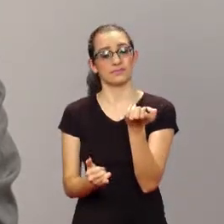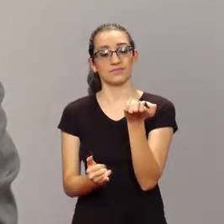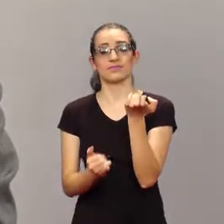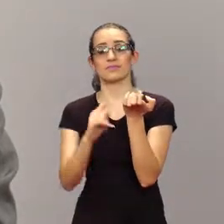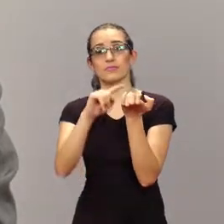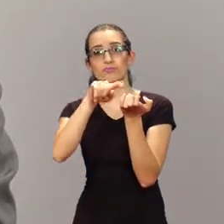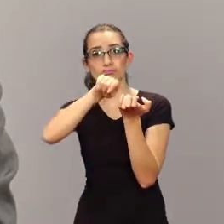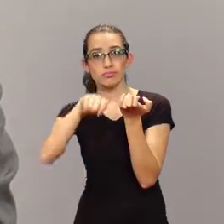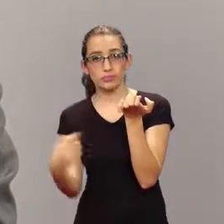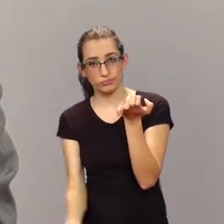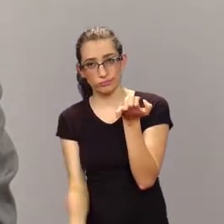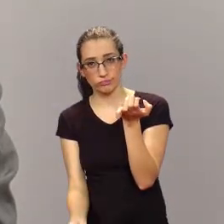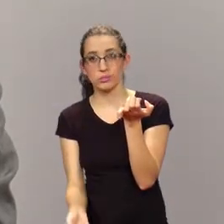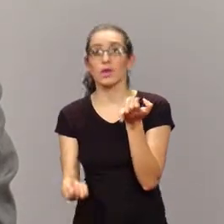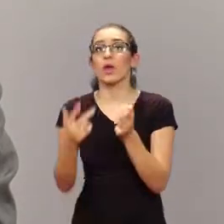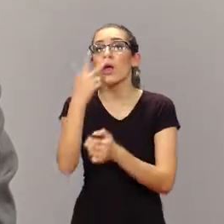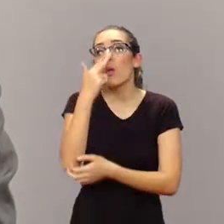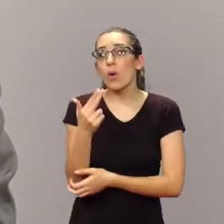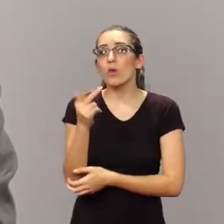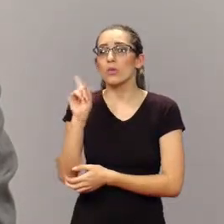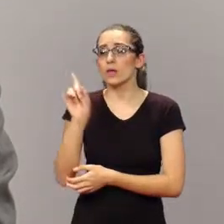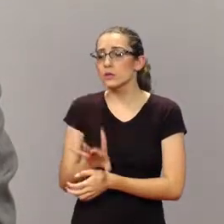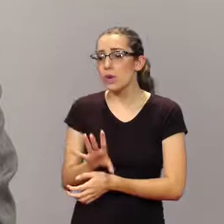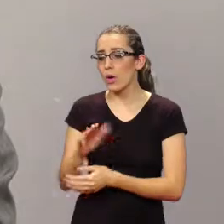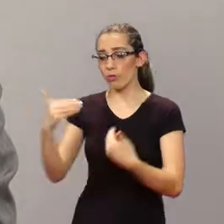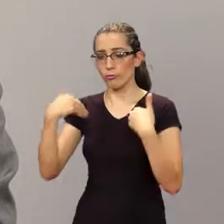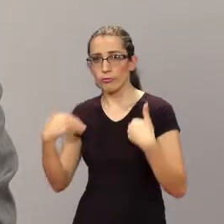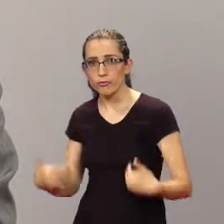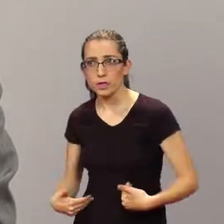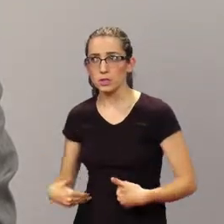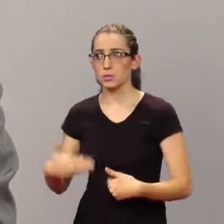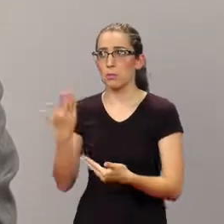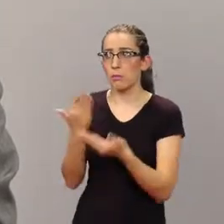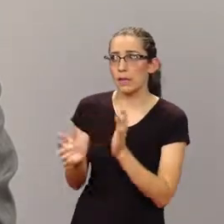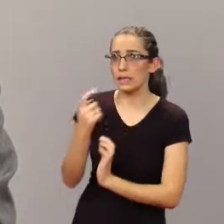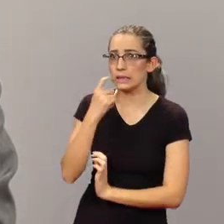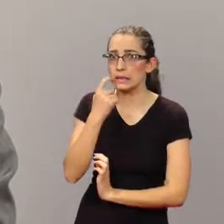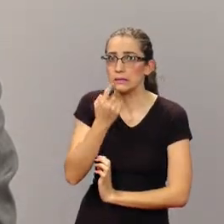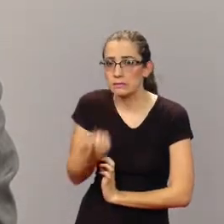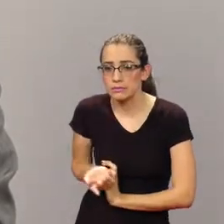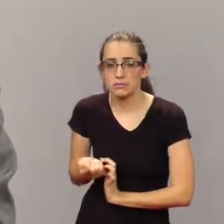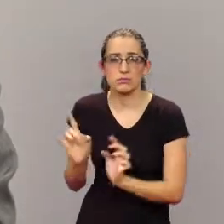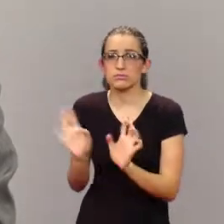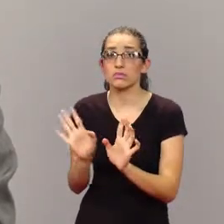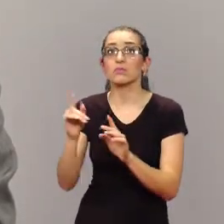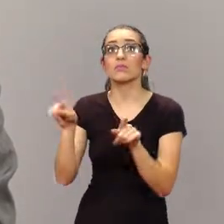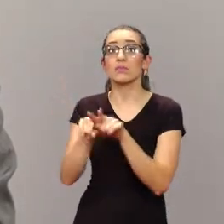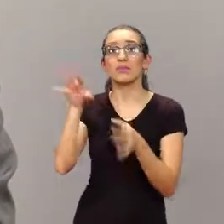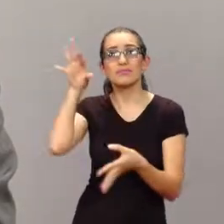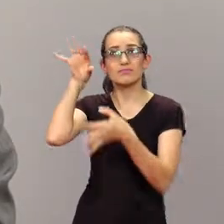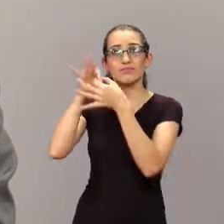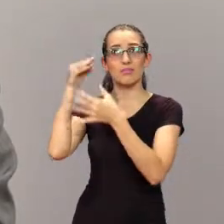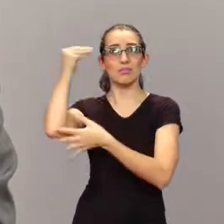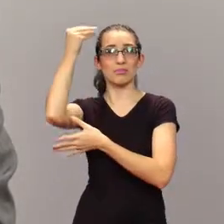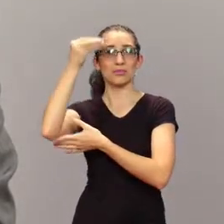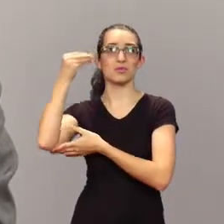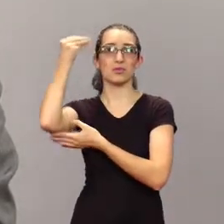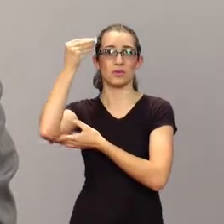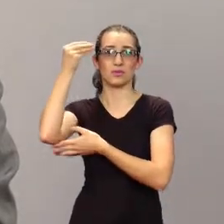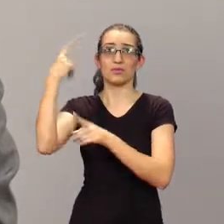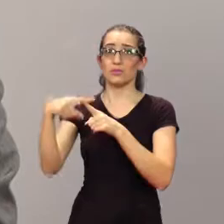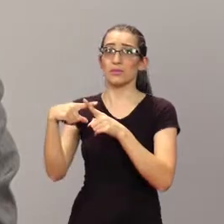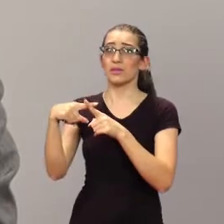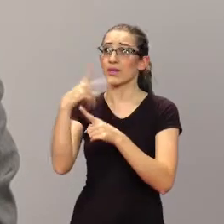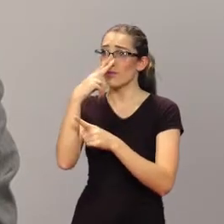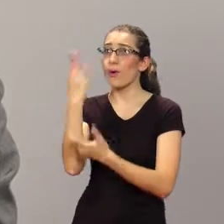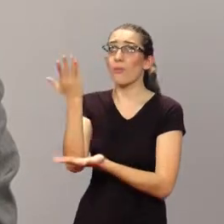dente, ela é muito mais do que o dano físico. Ela é também o dano psicológico, é uma mutilação que